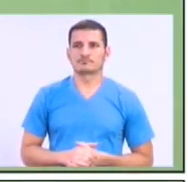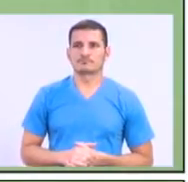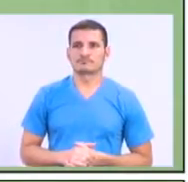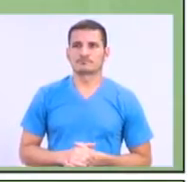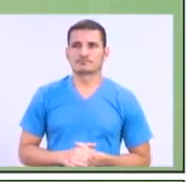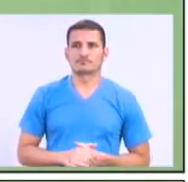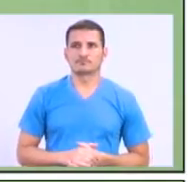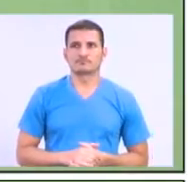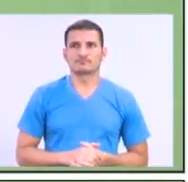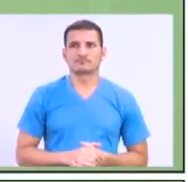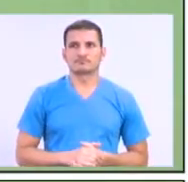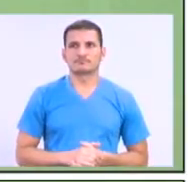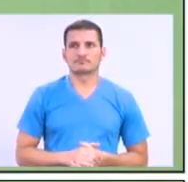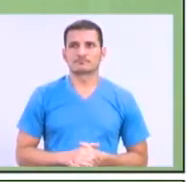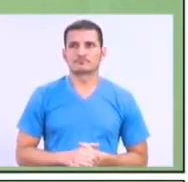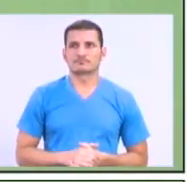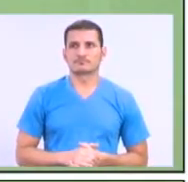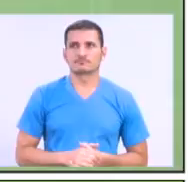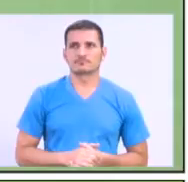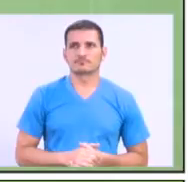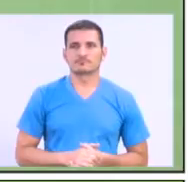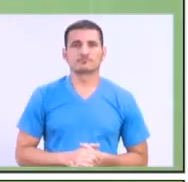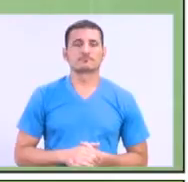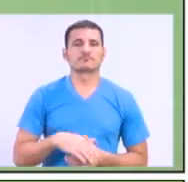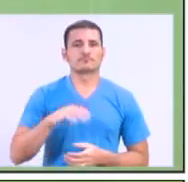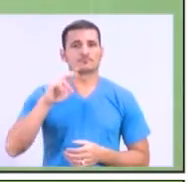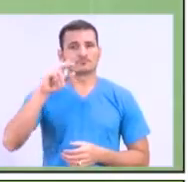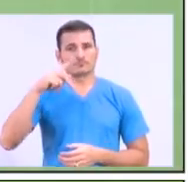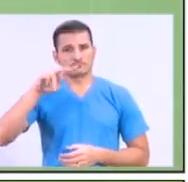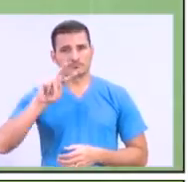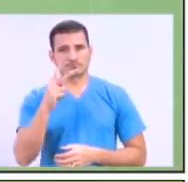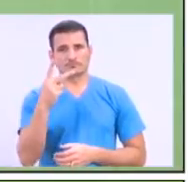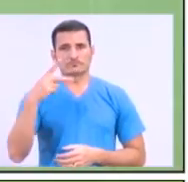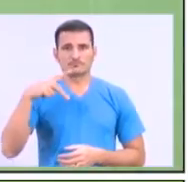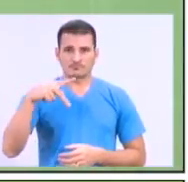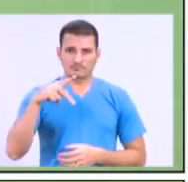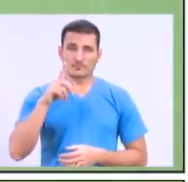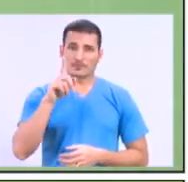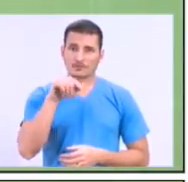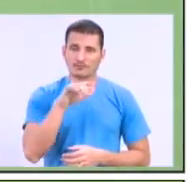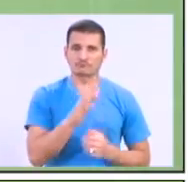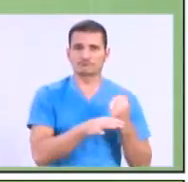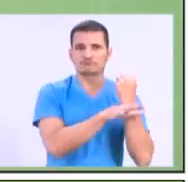Bom, basicamente, o código PHP é executado no servidor,